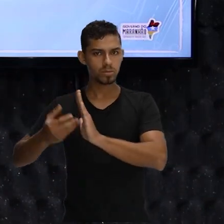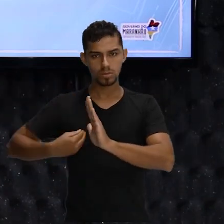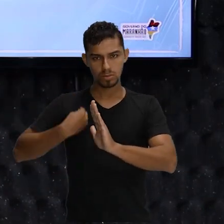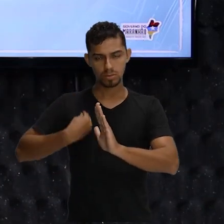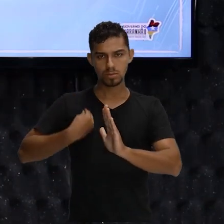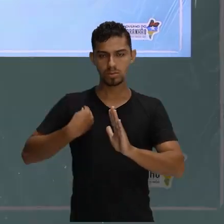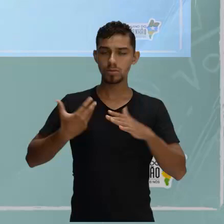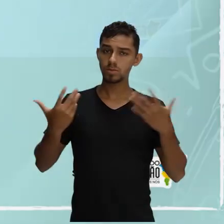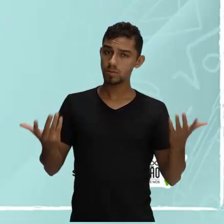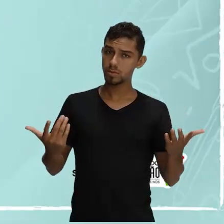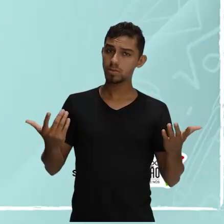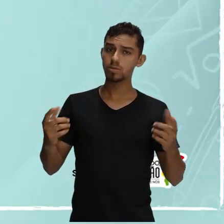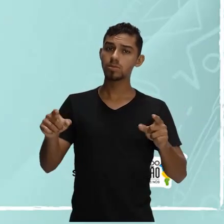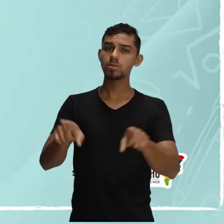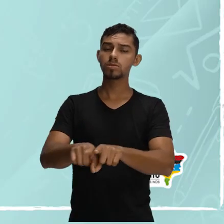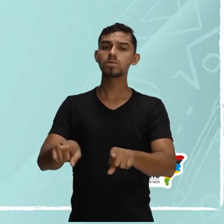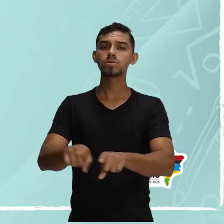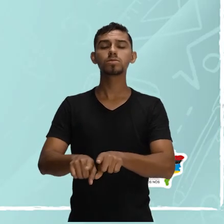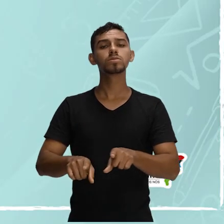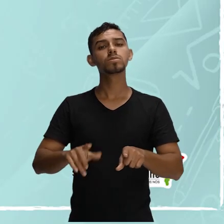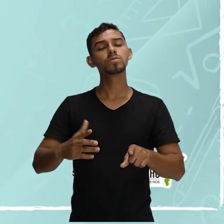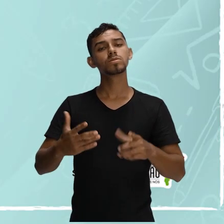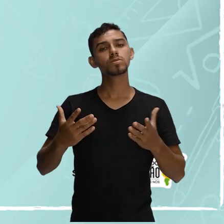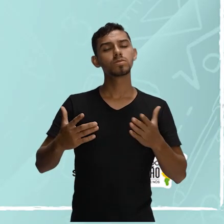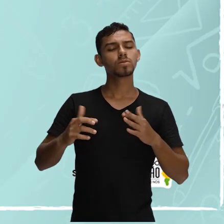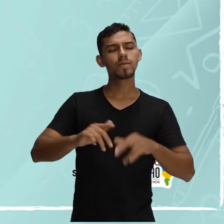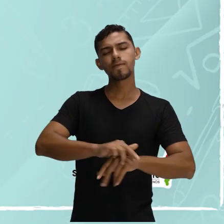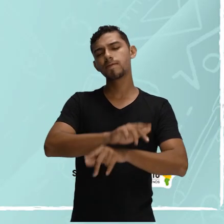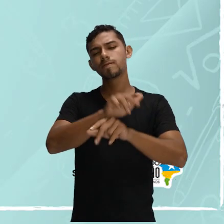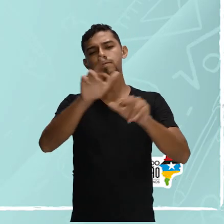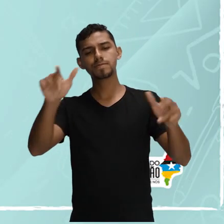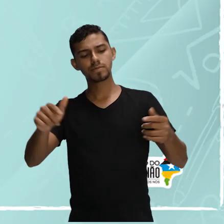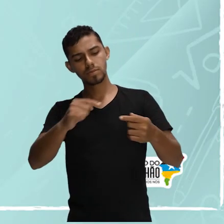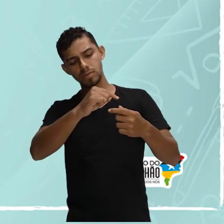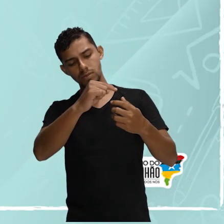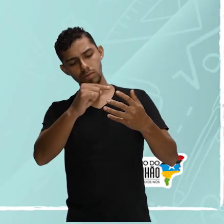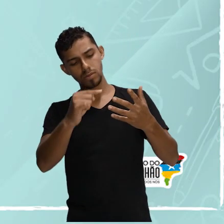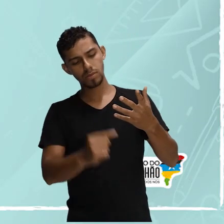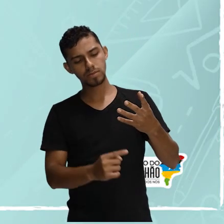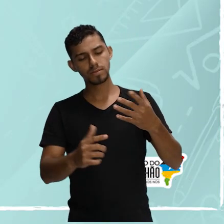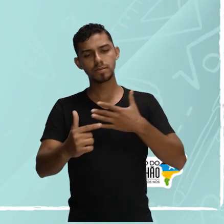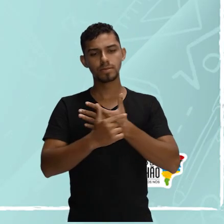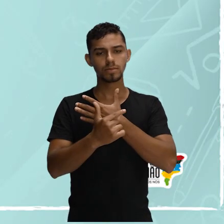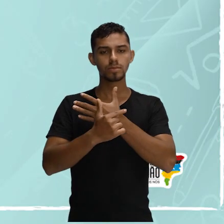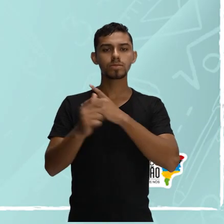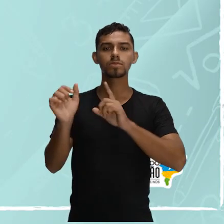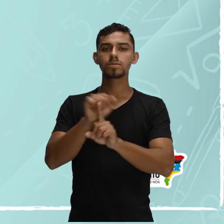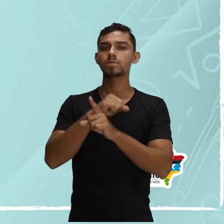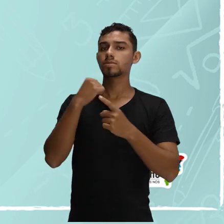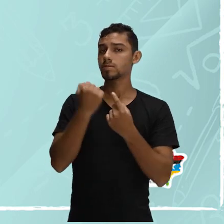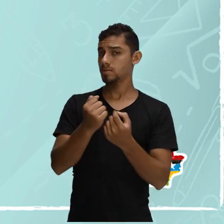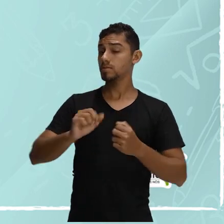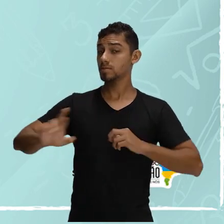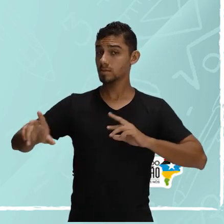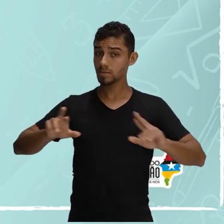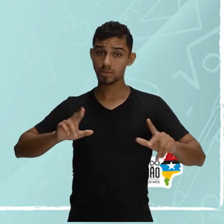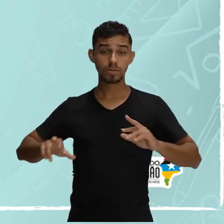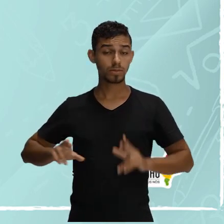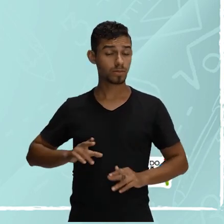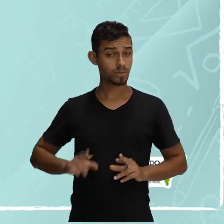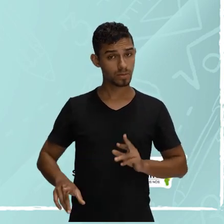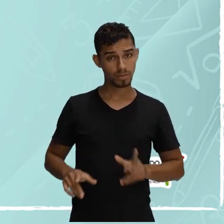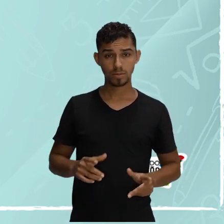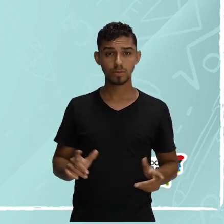uma série de atribuições, de papéis sociais que eu preciso desempenhar nesses diferentes status,